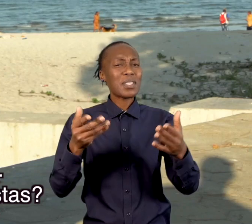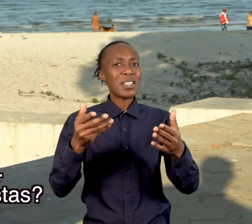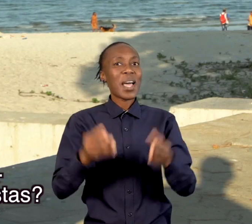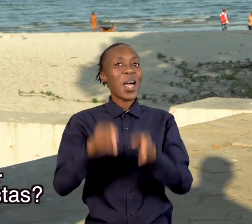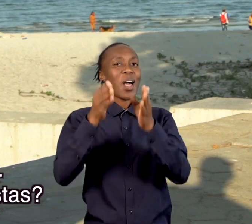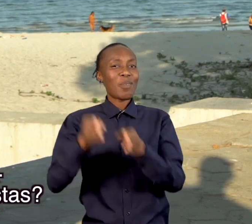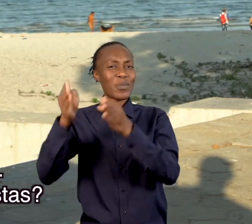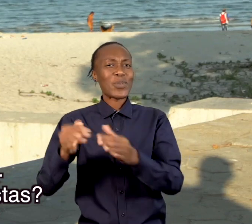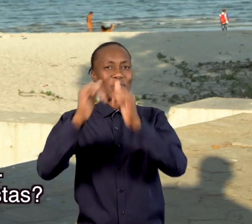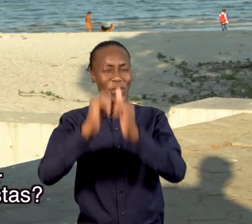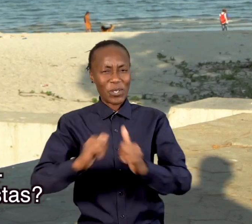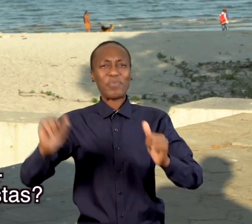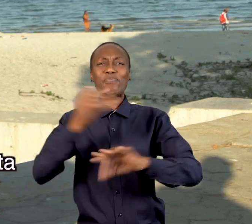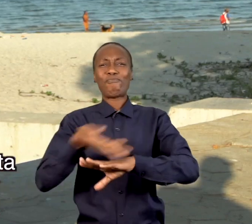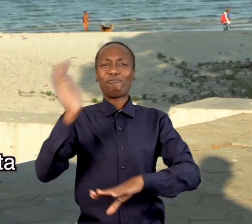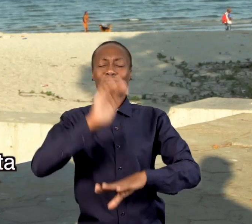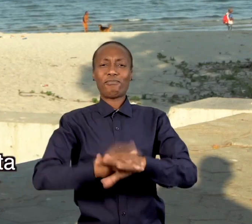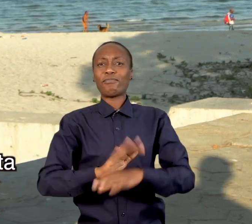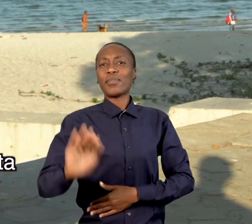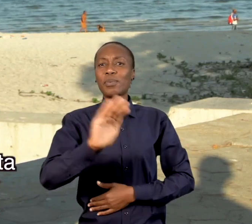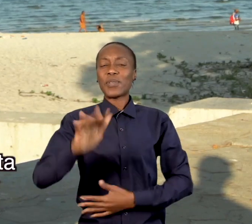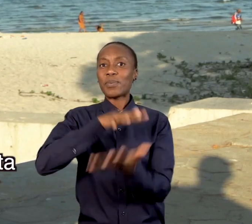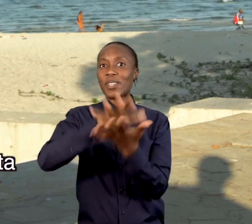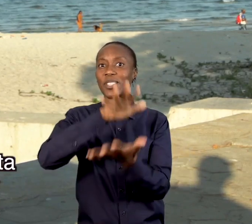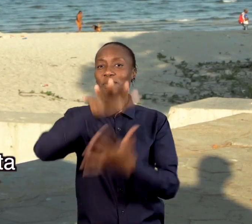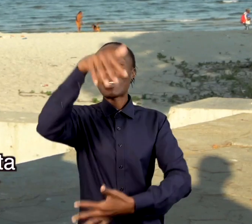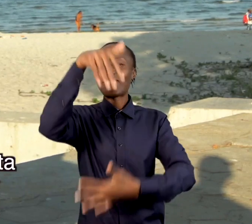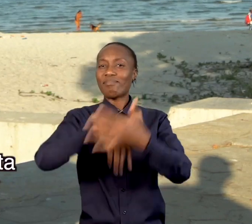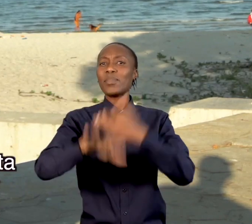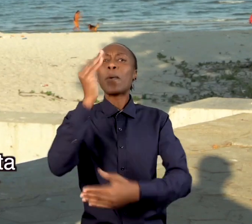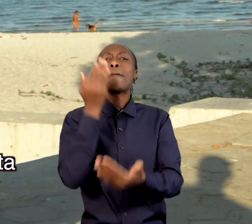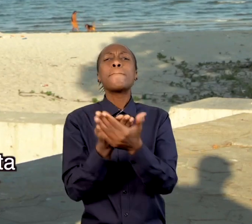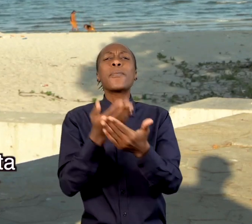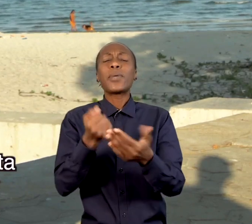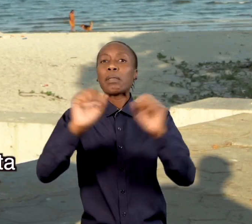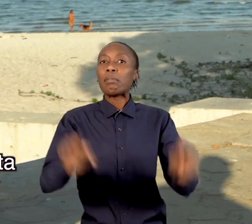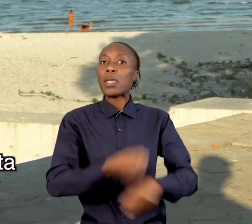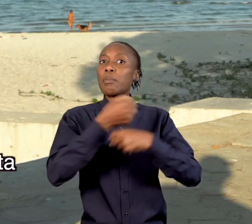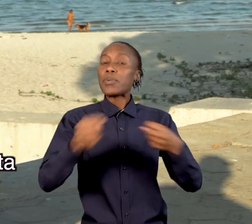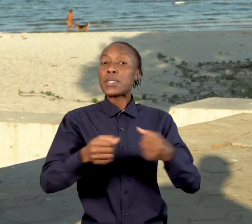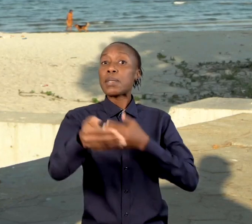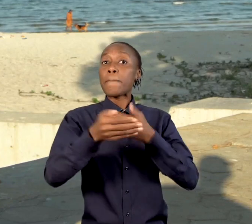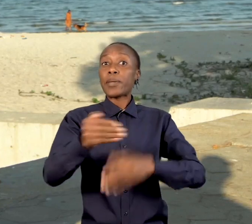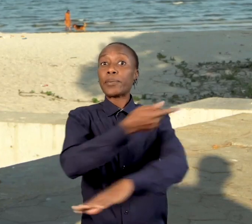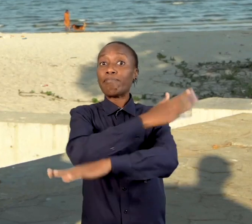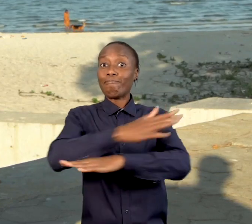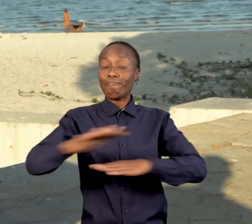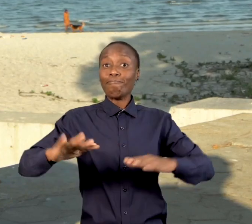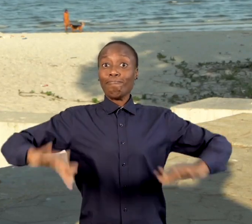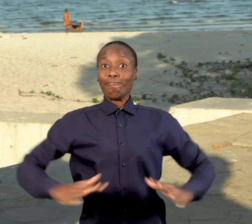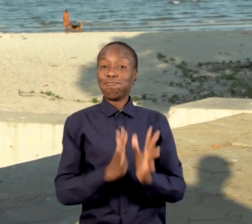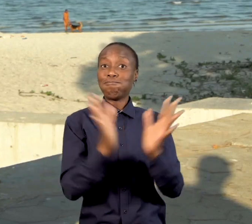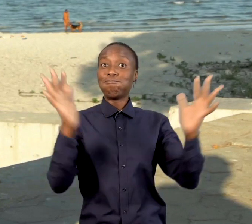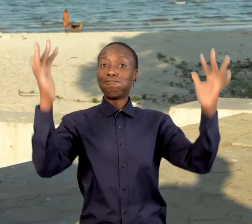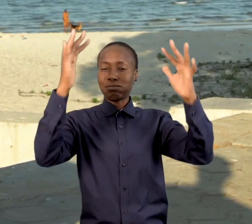que espécies são estas? Ninguém melhor do que um especialista da área para nos explicar o porquê